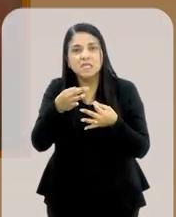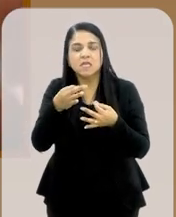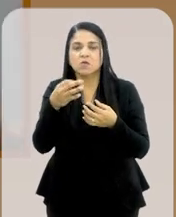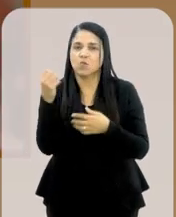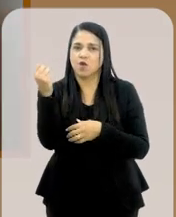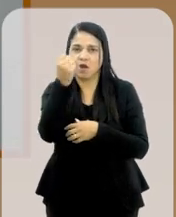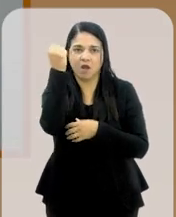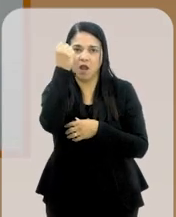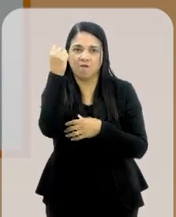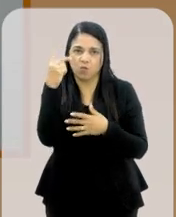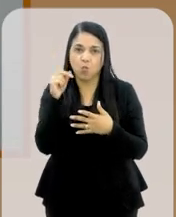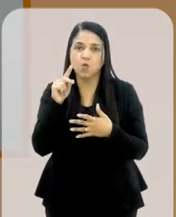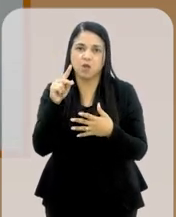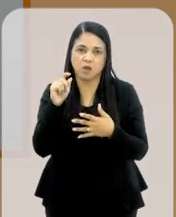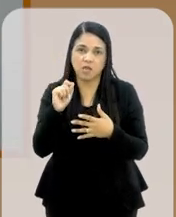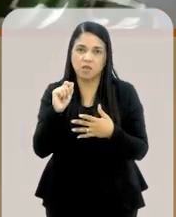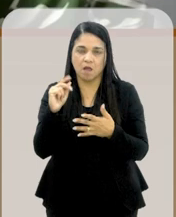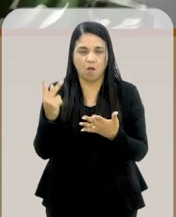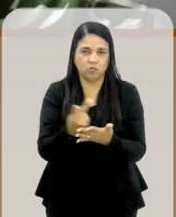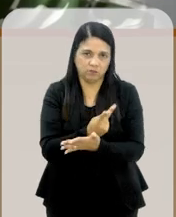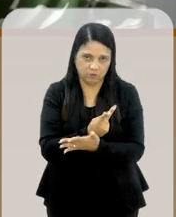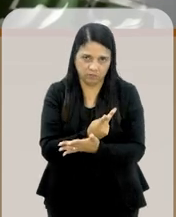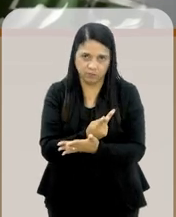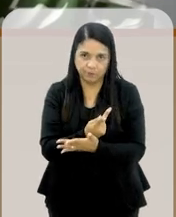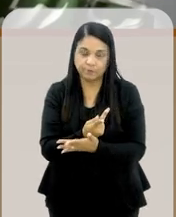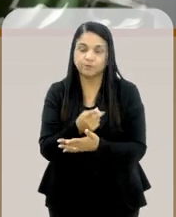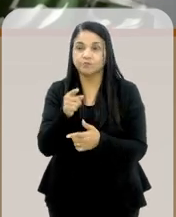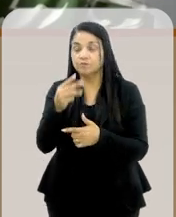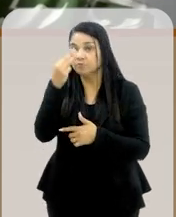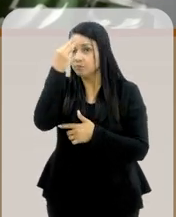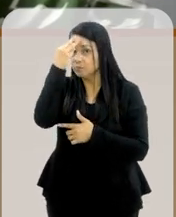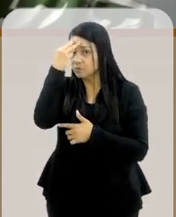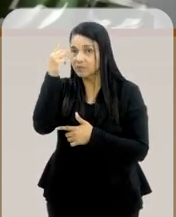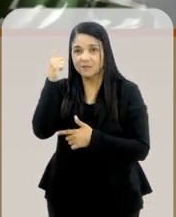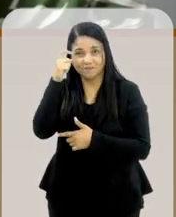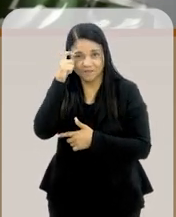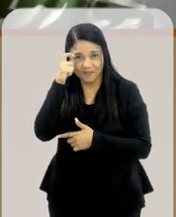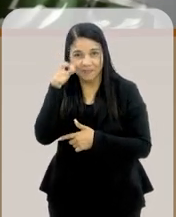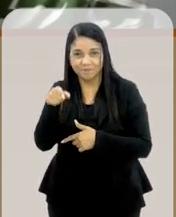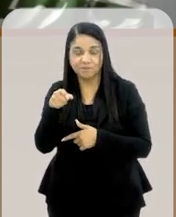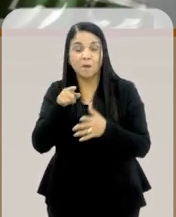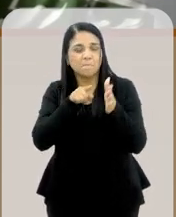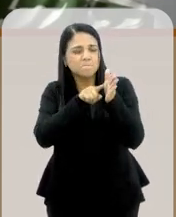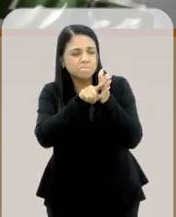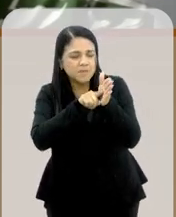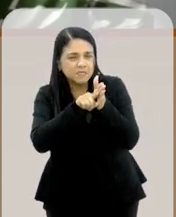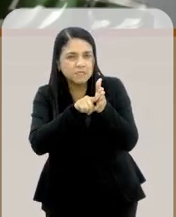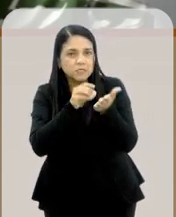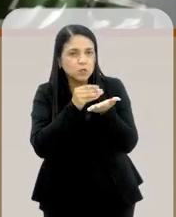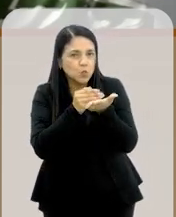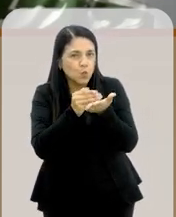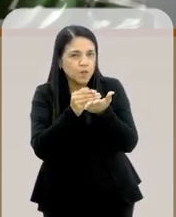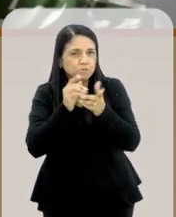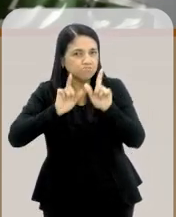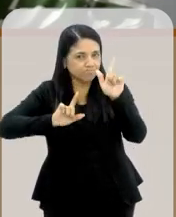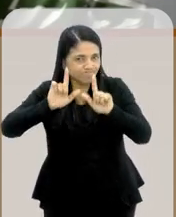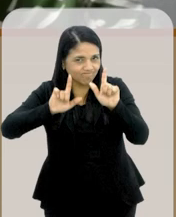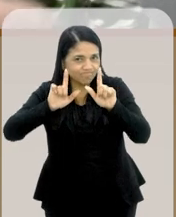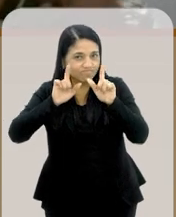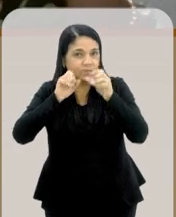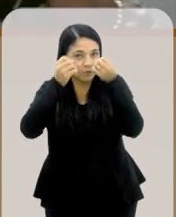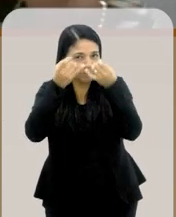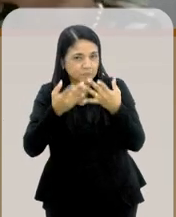entenderem a gravidade do que aconteceu. E Maria da Penha, nessa pesquisa que eu citei aqui no início do